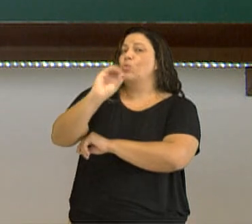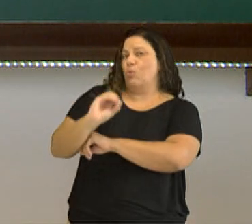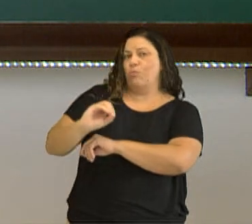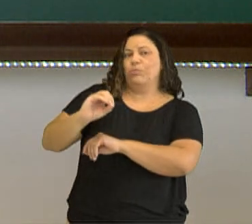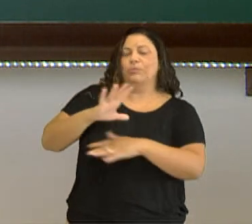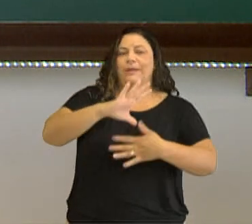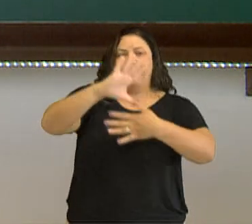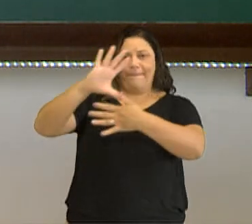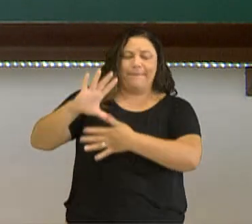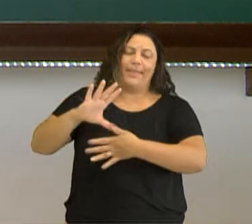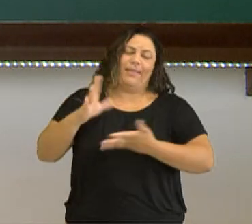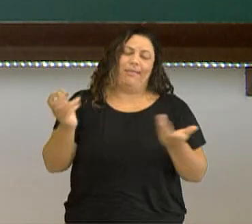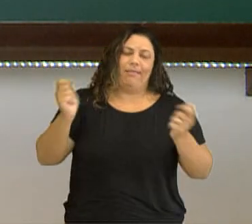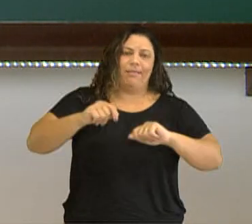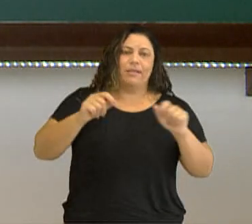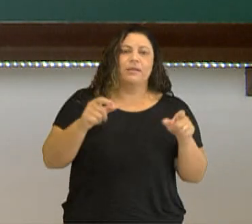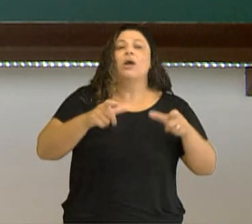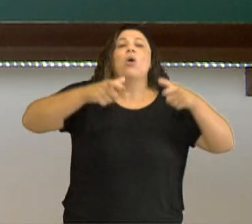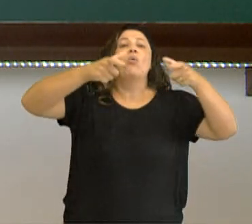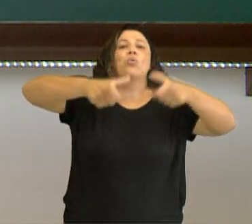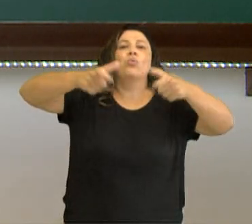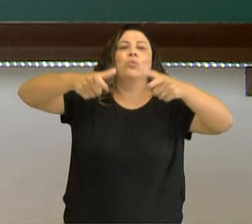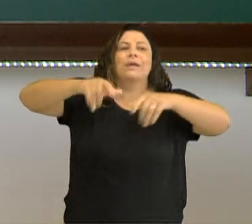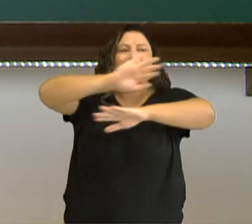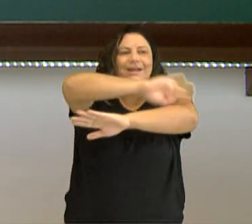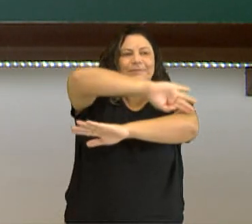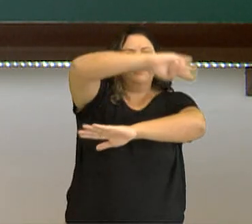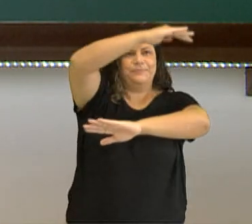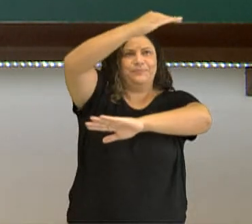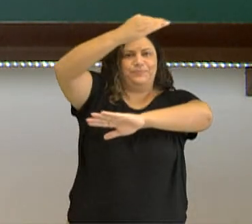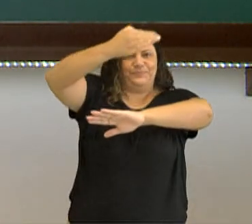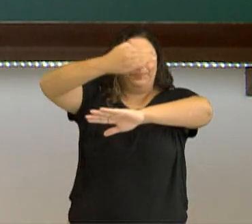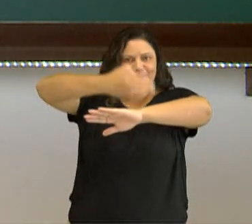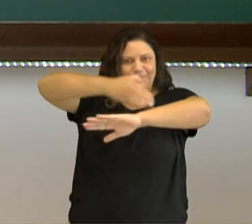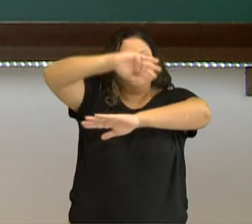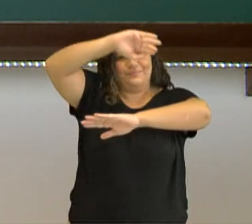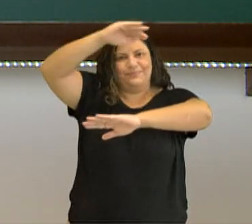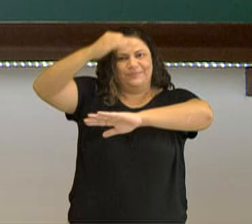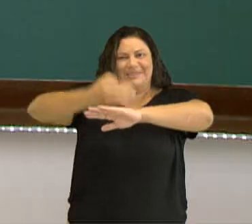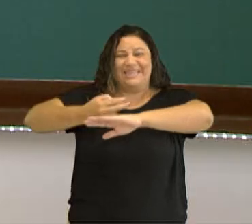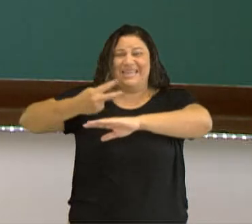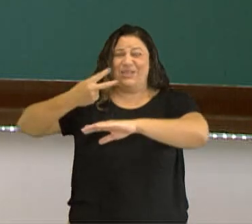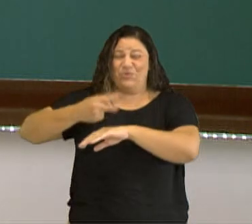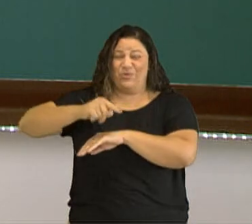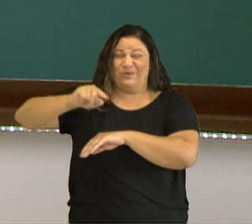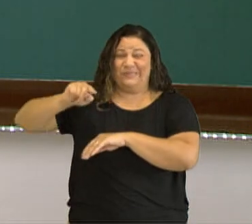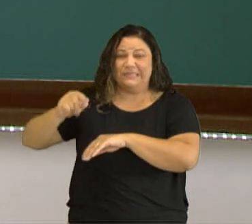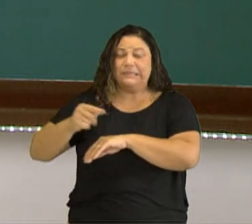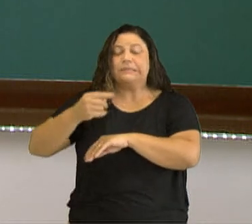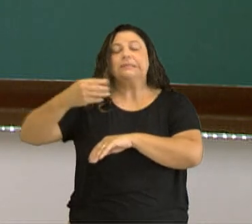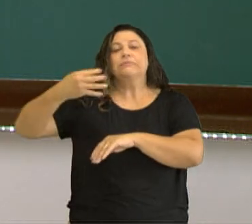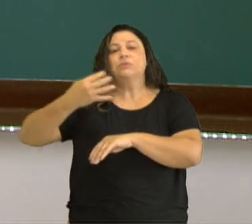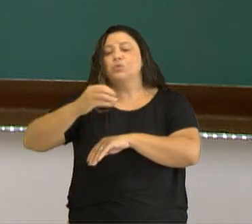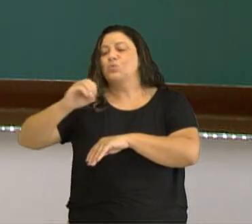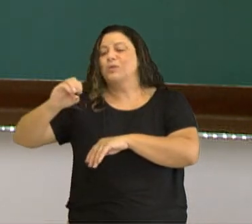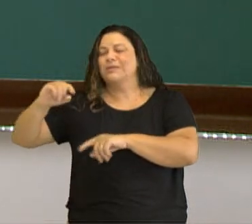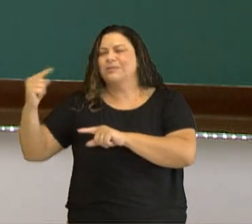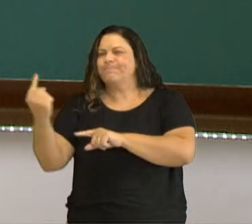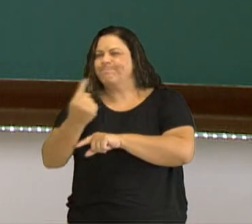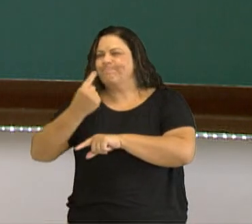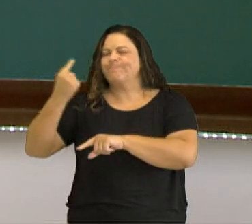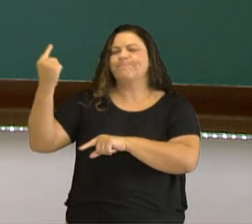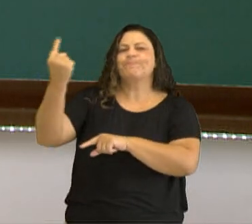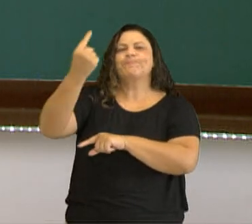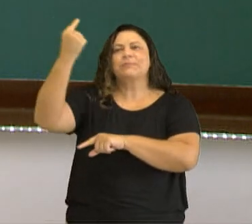está localizada no topo de uma montanha, a mais de 2.400 metros de altitude, o